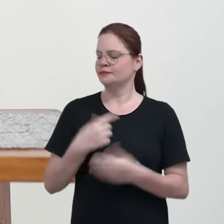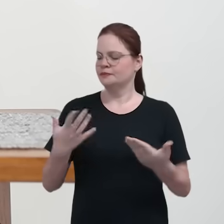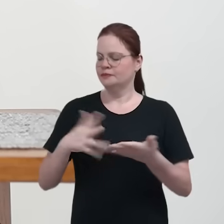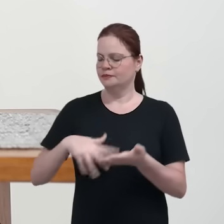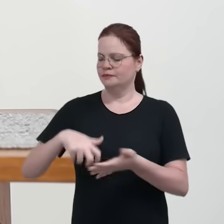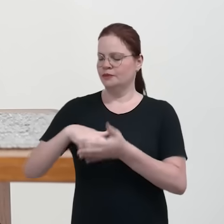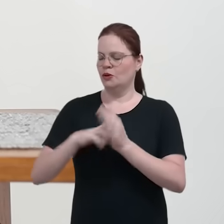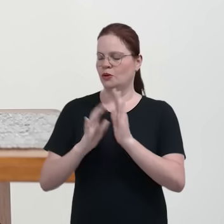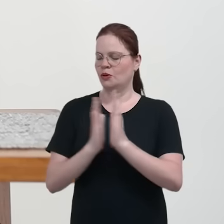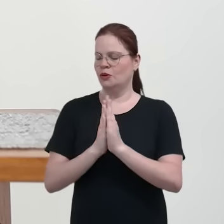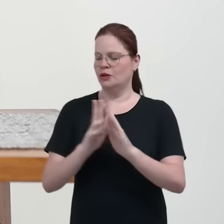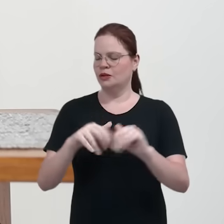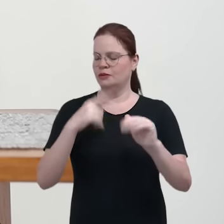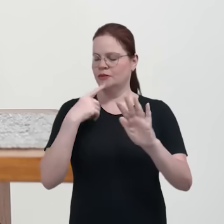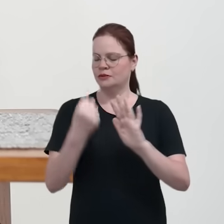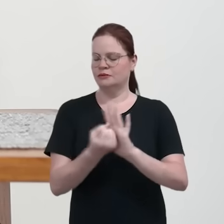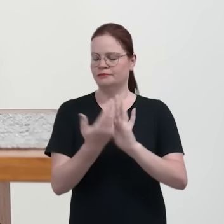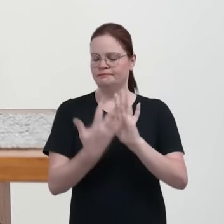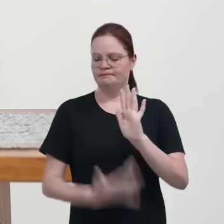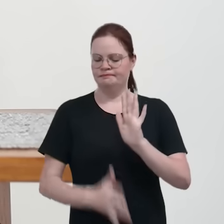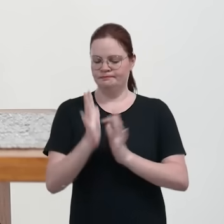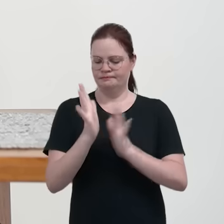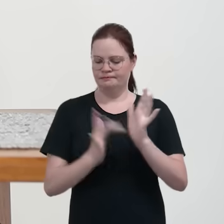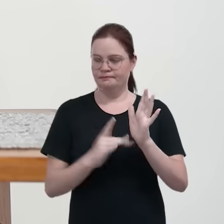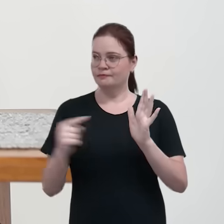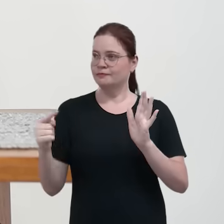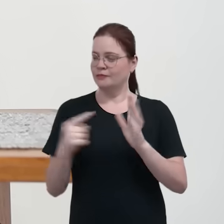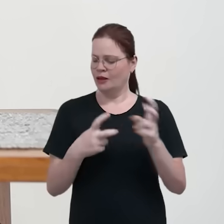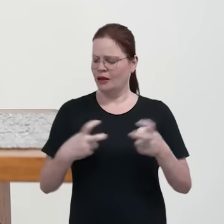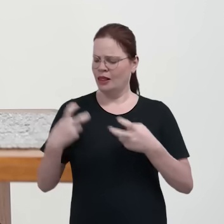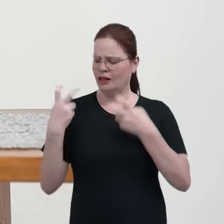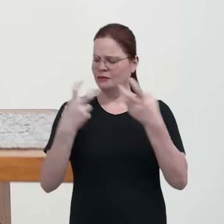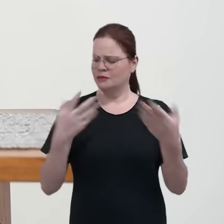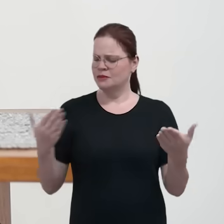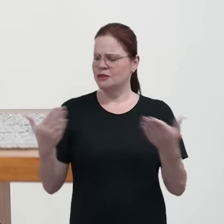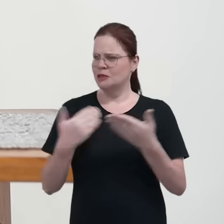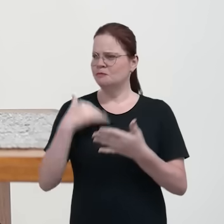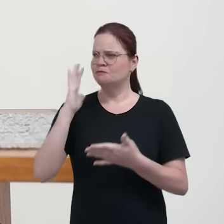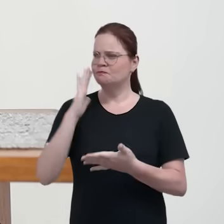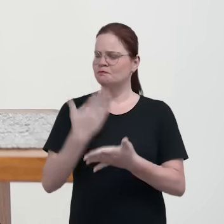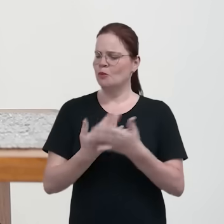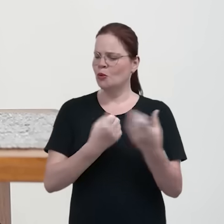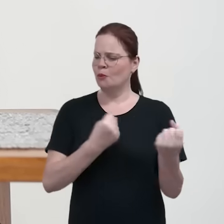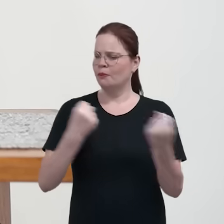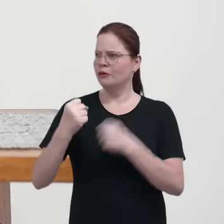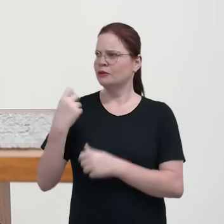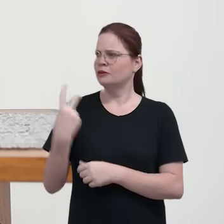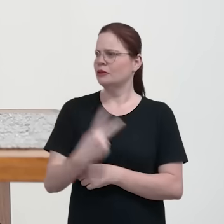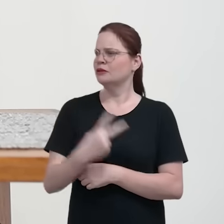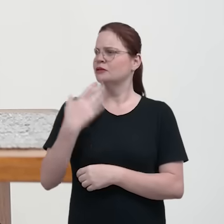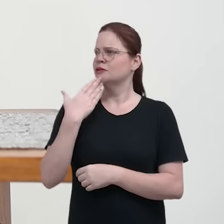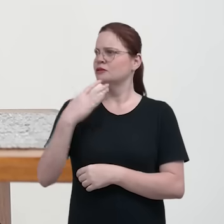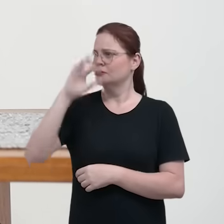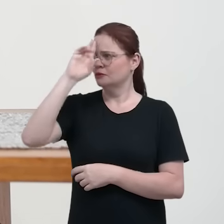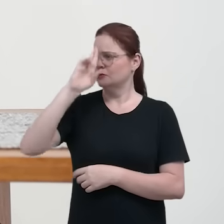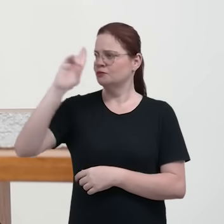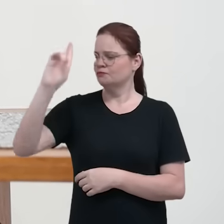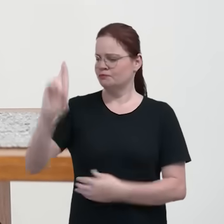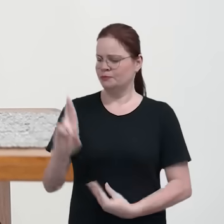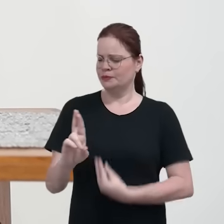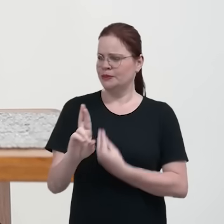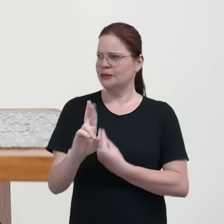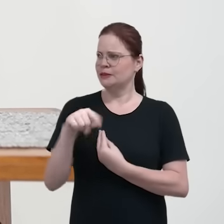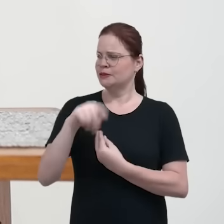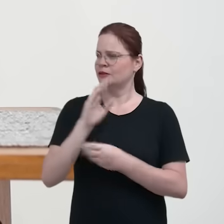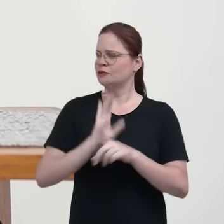o poder que há no sangue do Senhor Jesus e pedimos a Tua presença conosco neste culto,